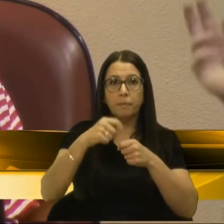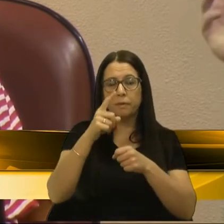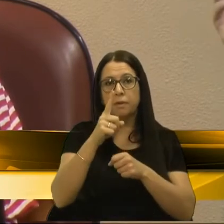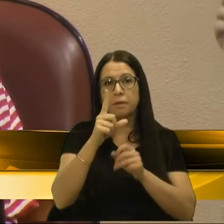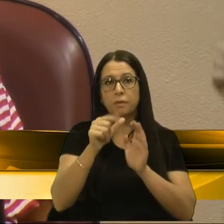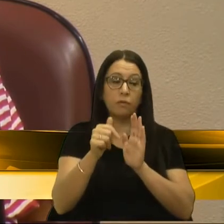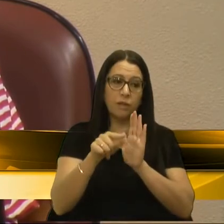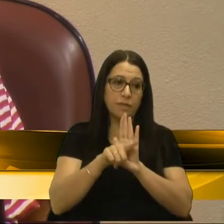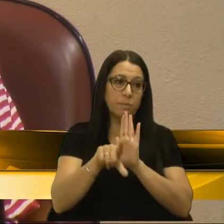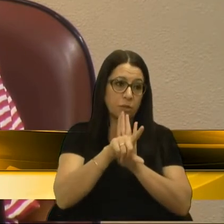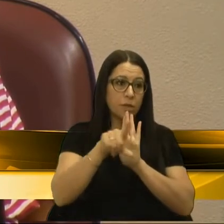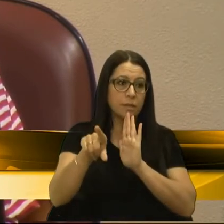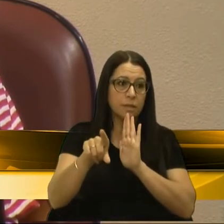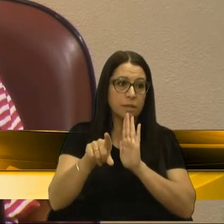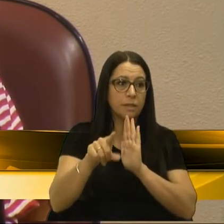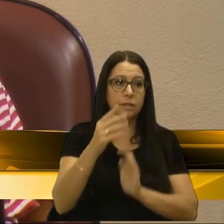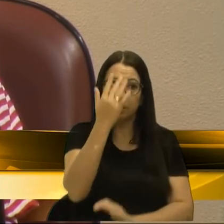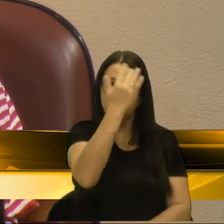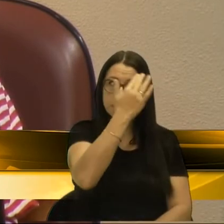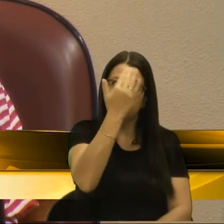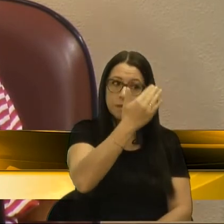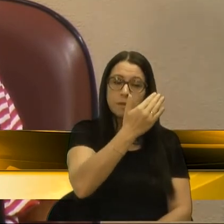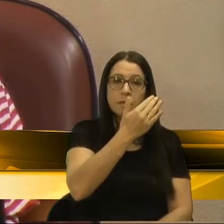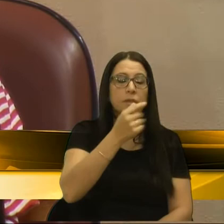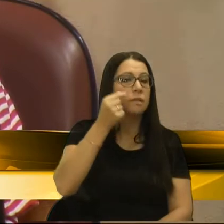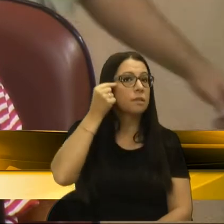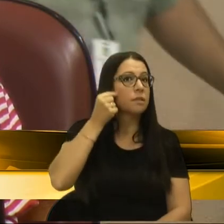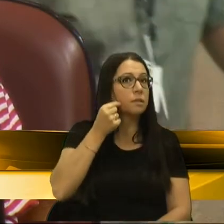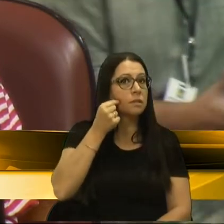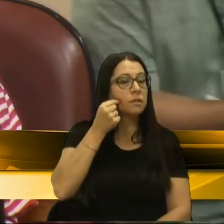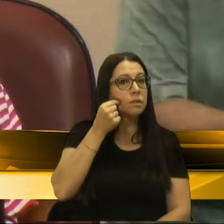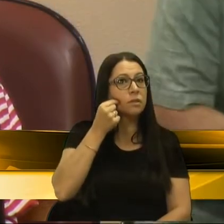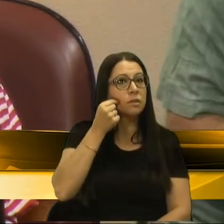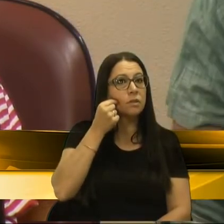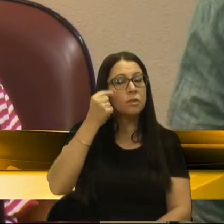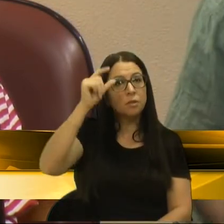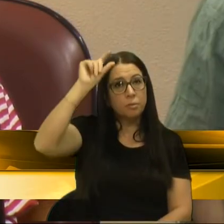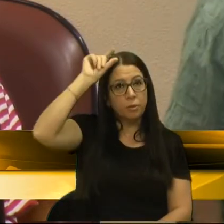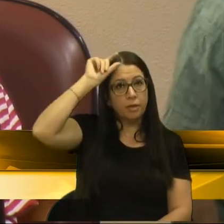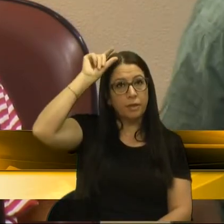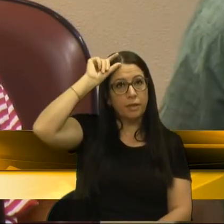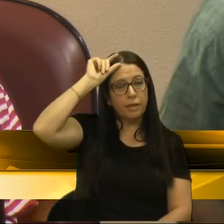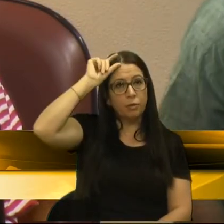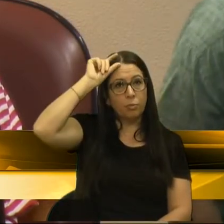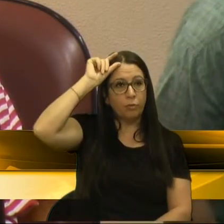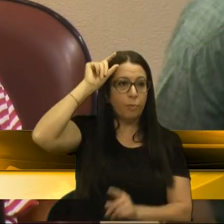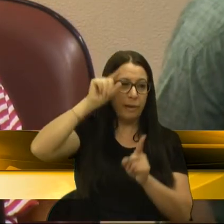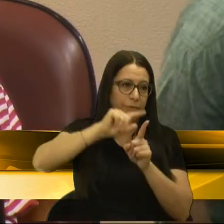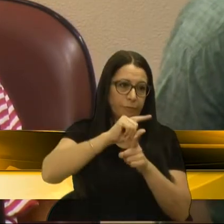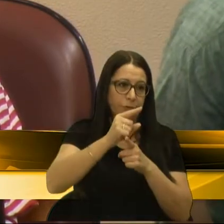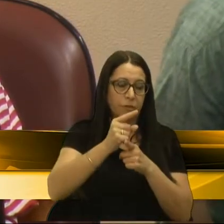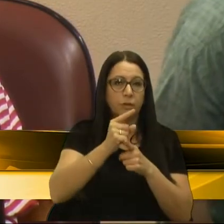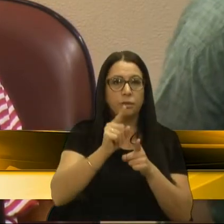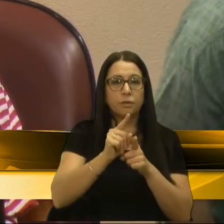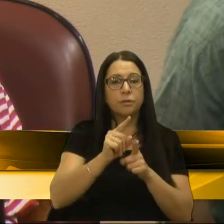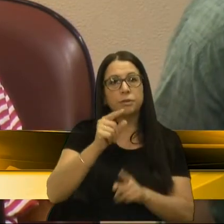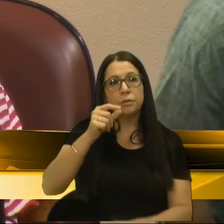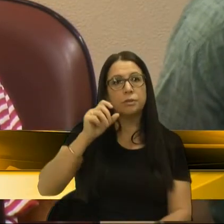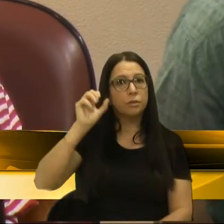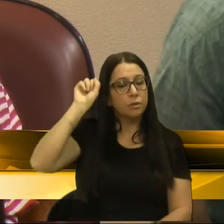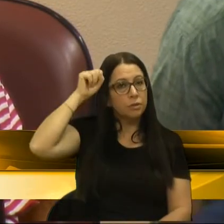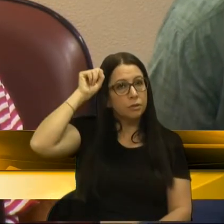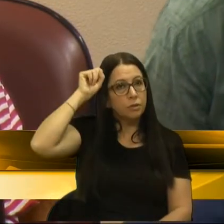Legislatura. Adiló de Domênico, Arlindo Bandeira, Chico Guerra, Clair de Lima Girardi, Clóvis Xuxa, Denise